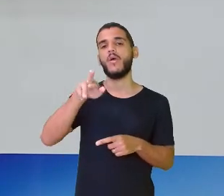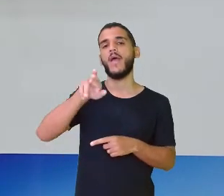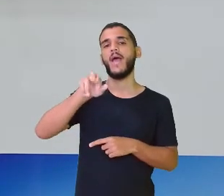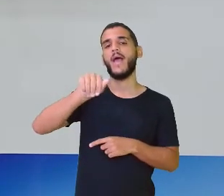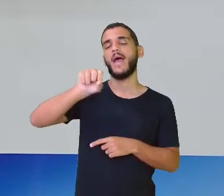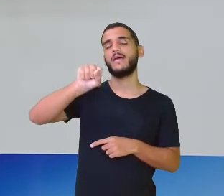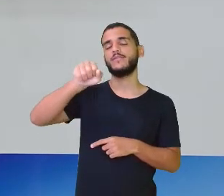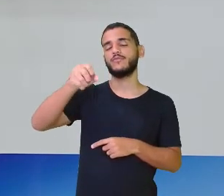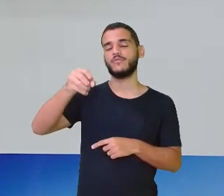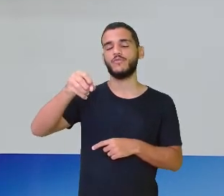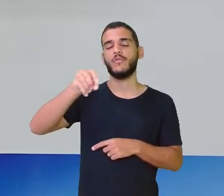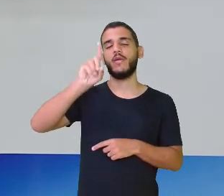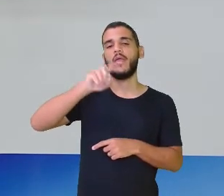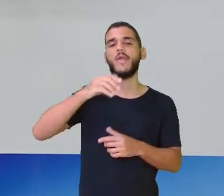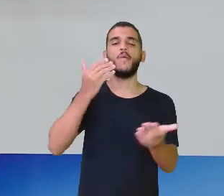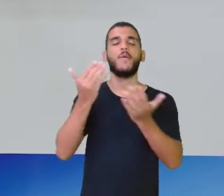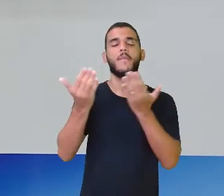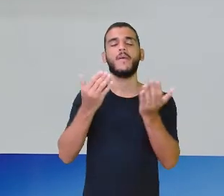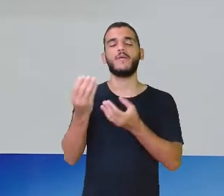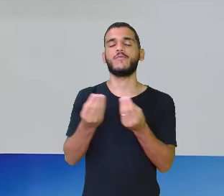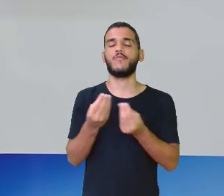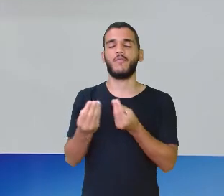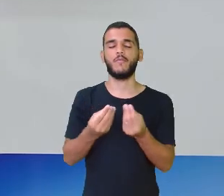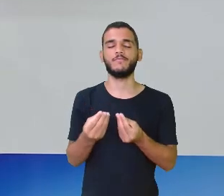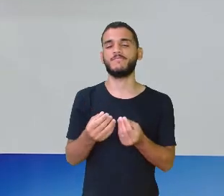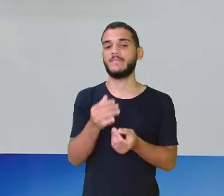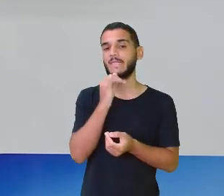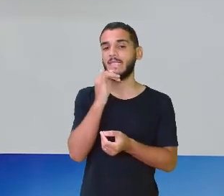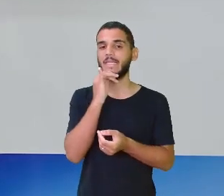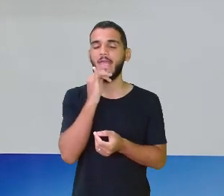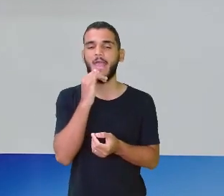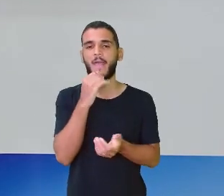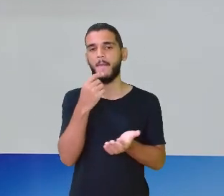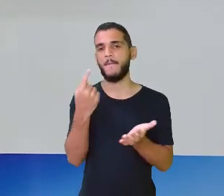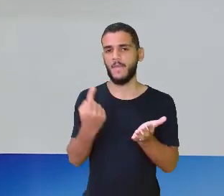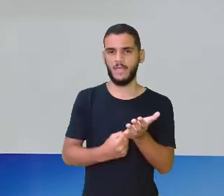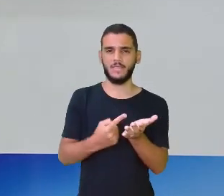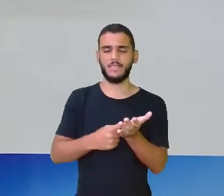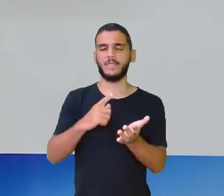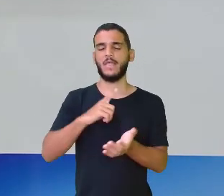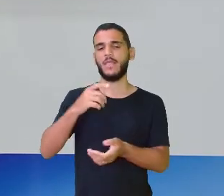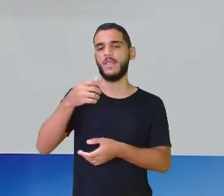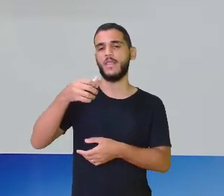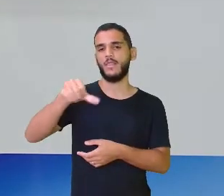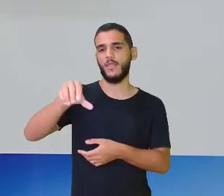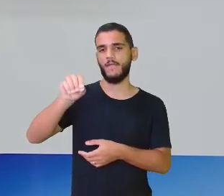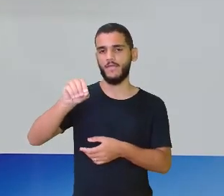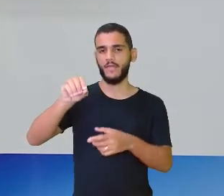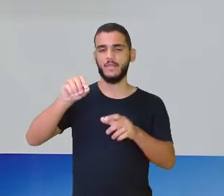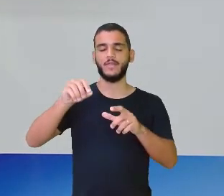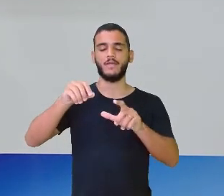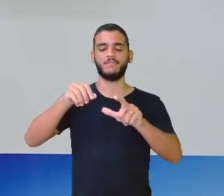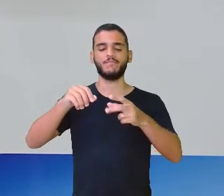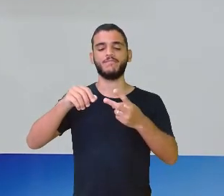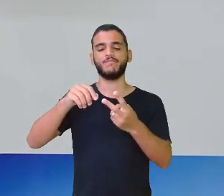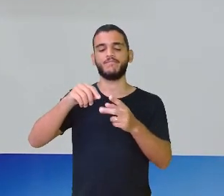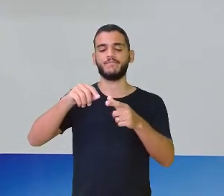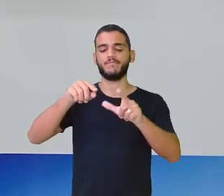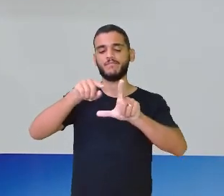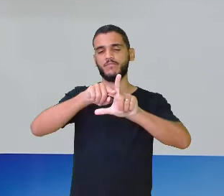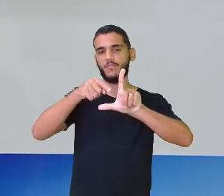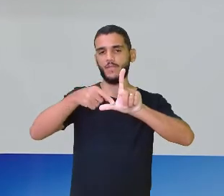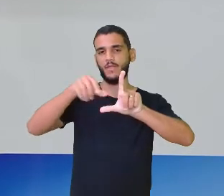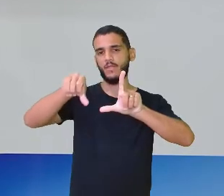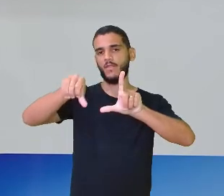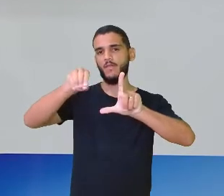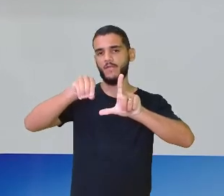pegasse, se eu fizesse essa marcação aqui, eu tenho 90, e se eu juntasse com o outro, aí